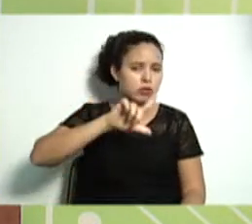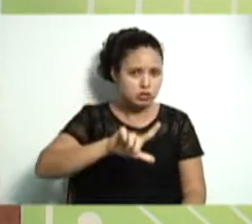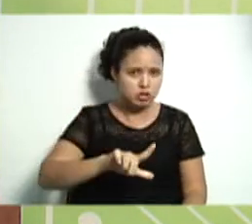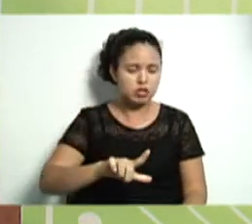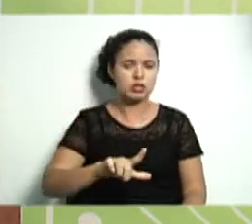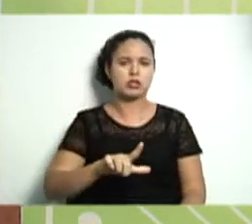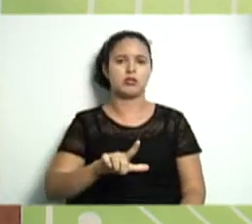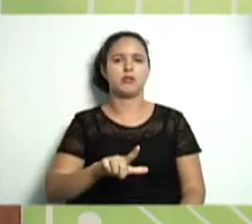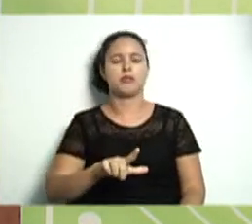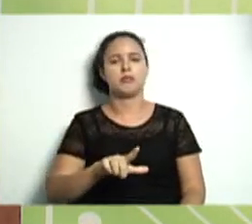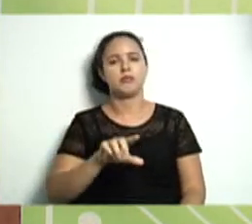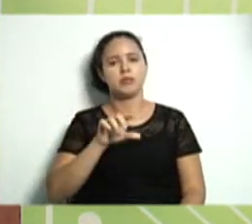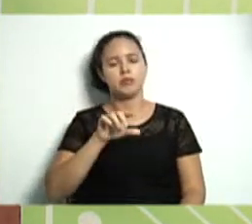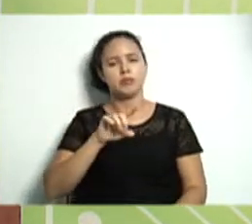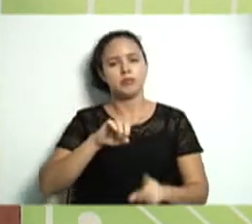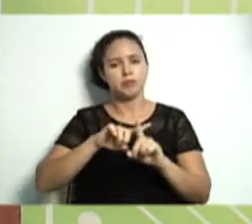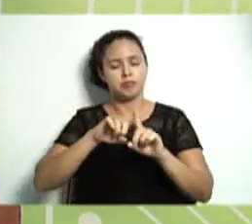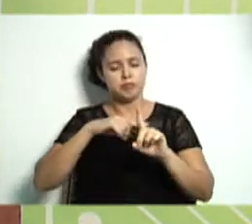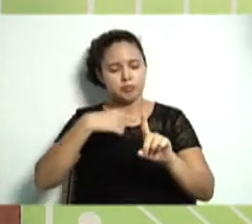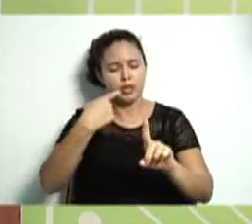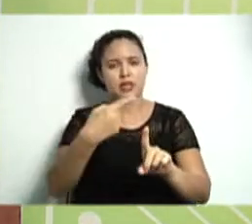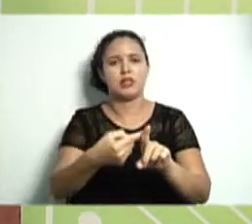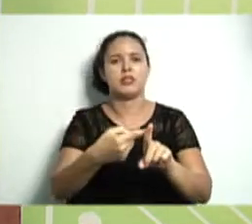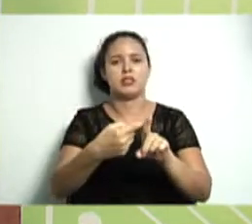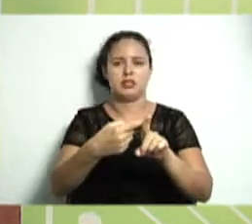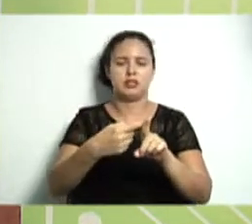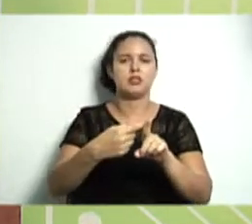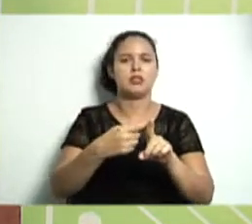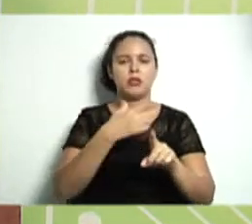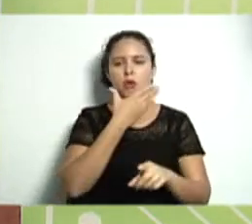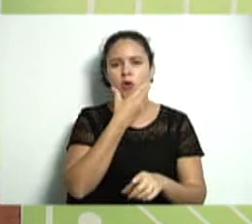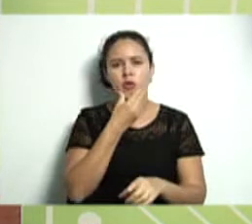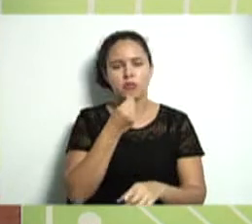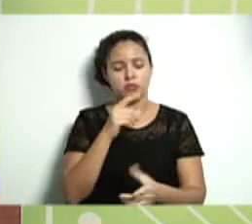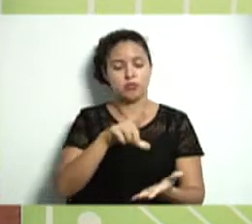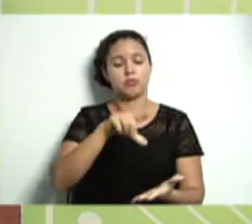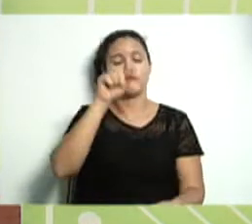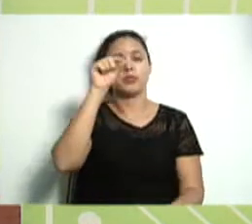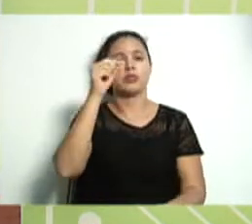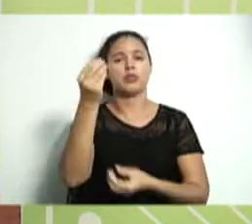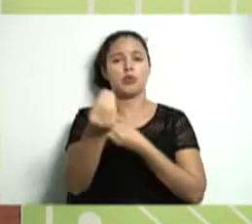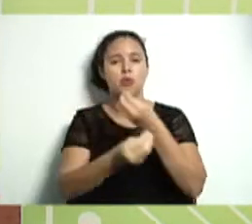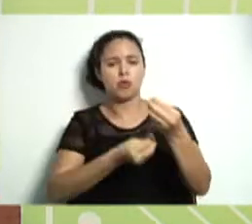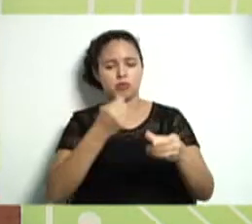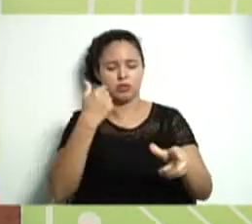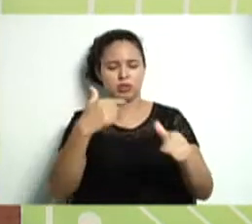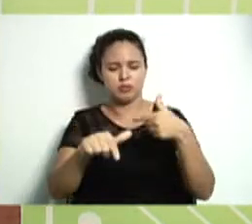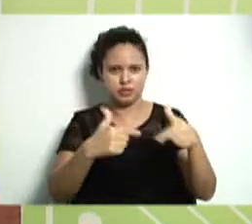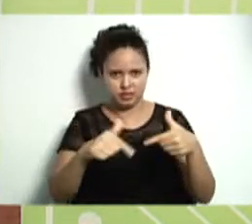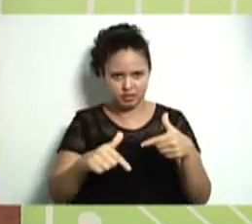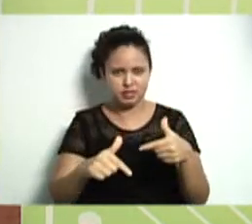mas em certa medida, ele vai escolher a forma como ele vai trabalhar.